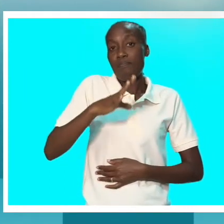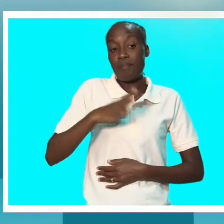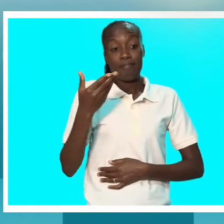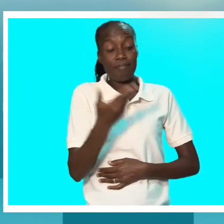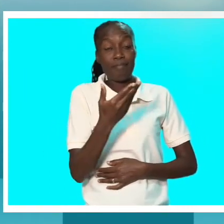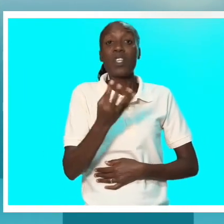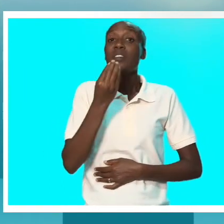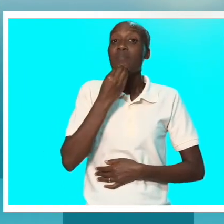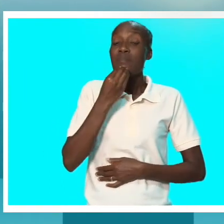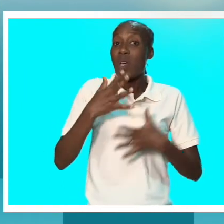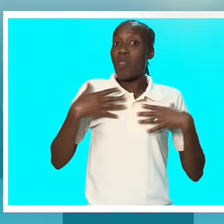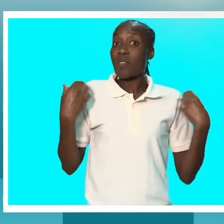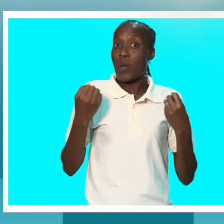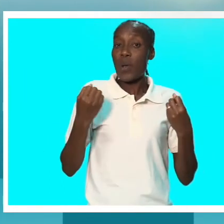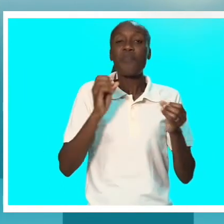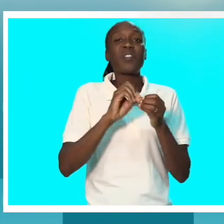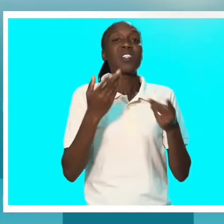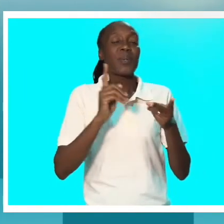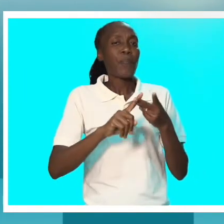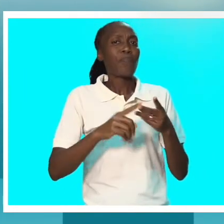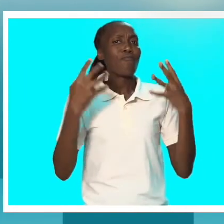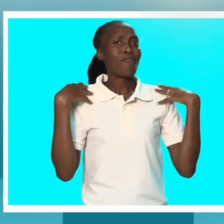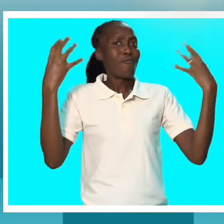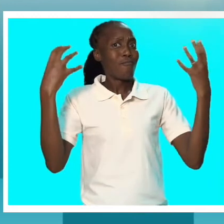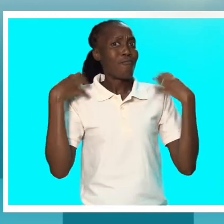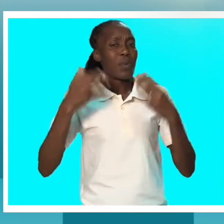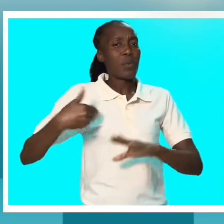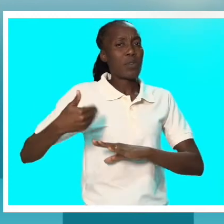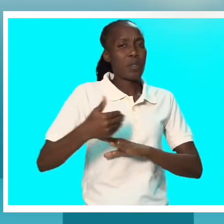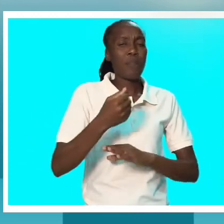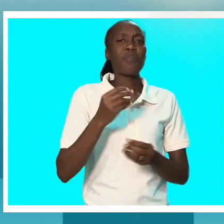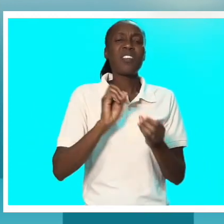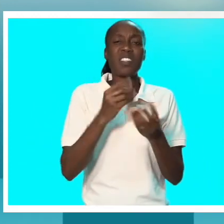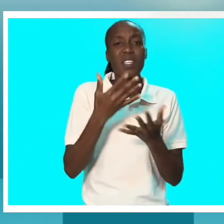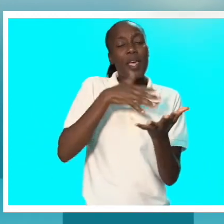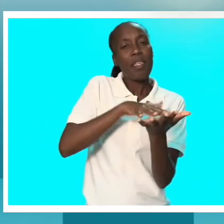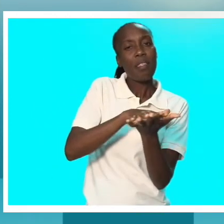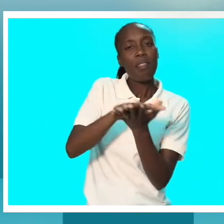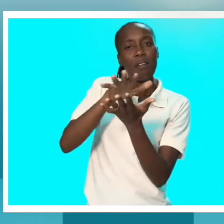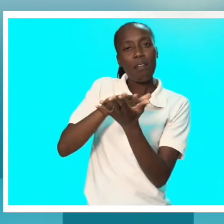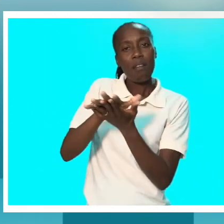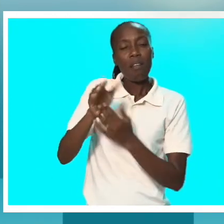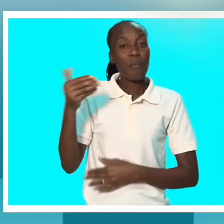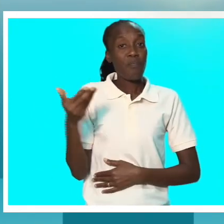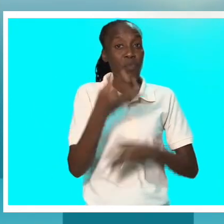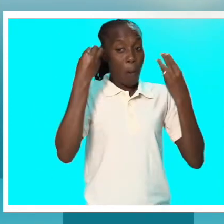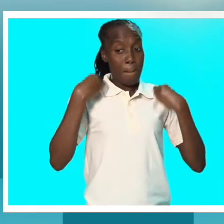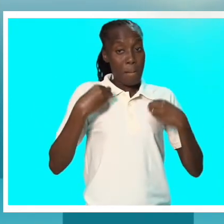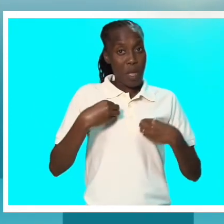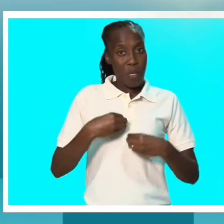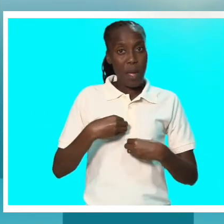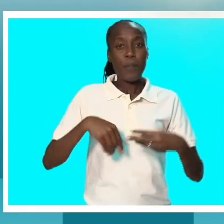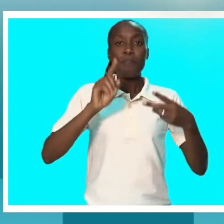alimentação saudável e atividades físicas regular são recomendações dados